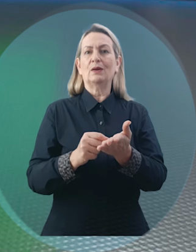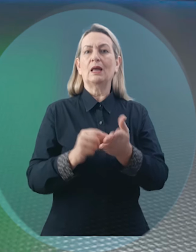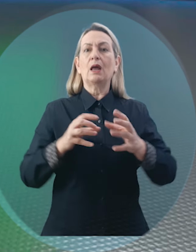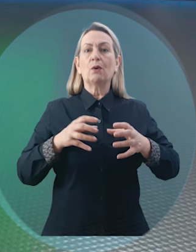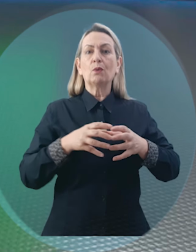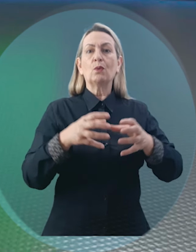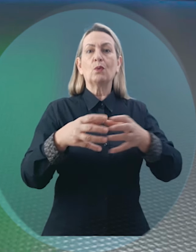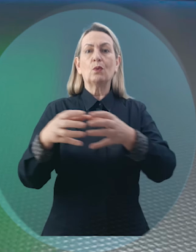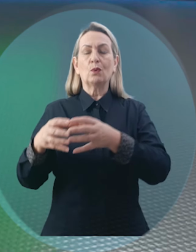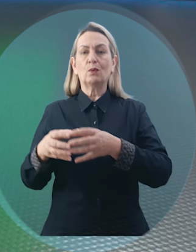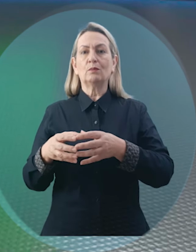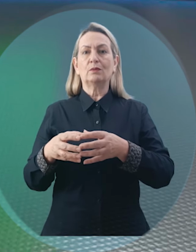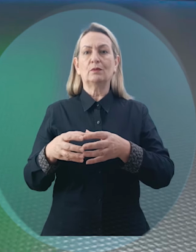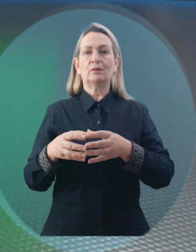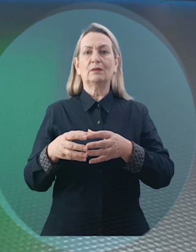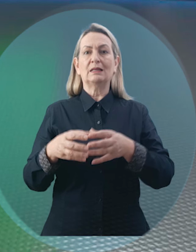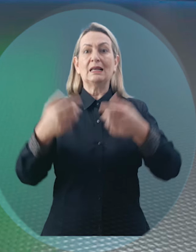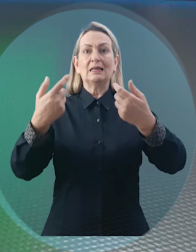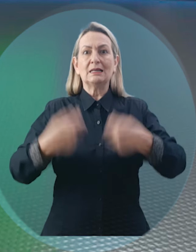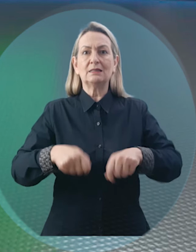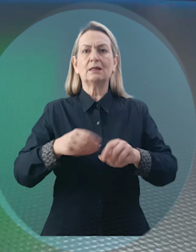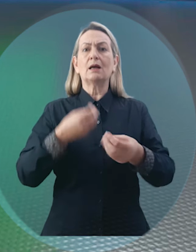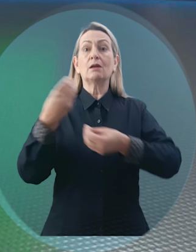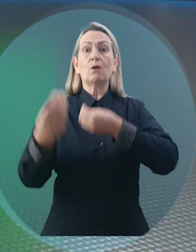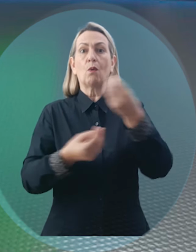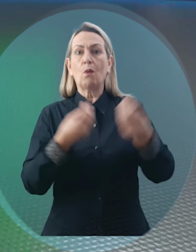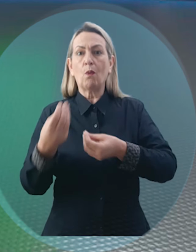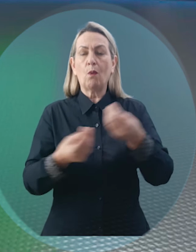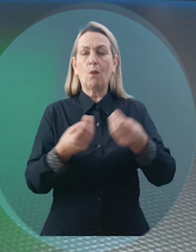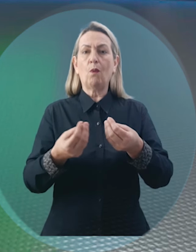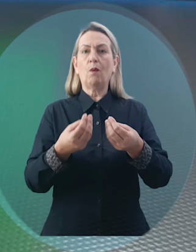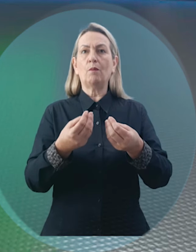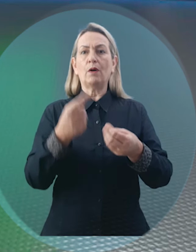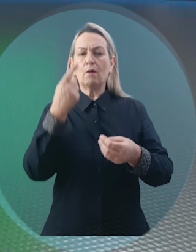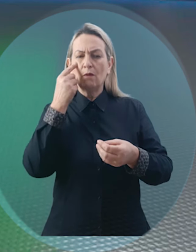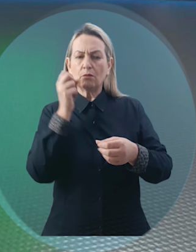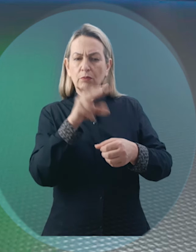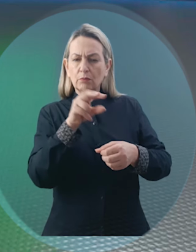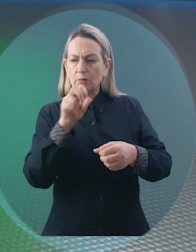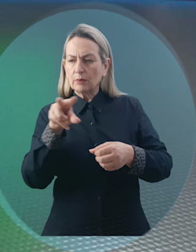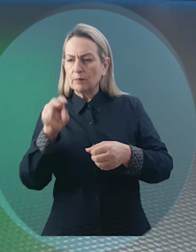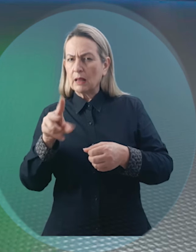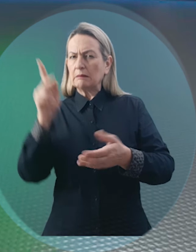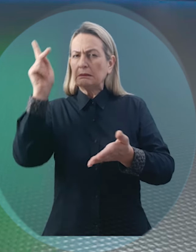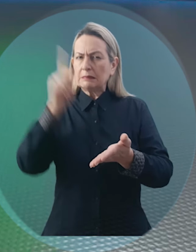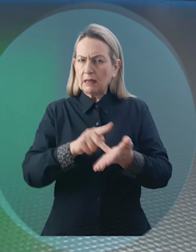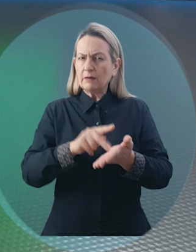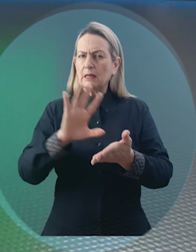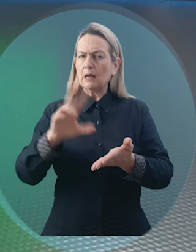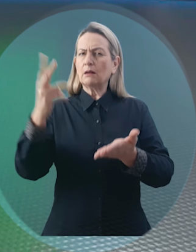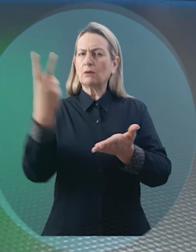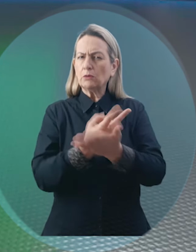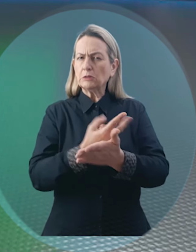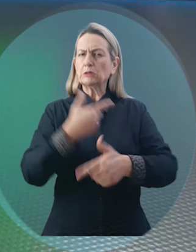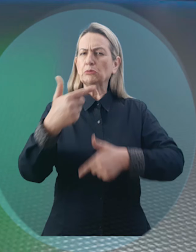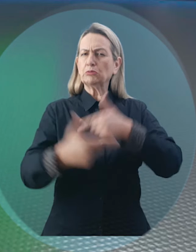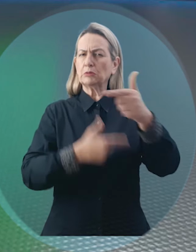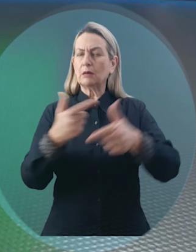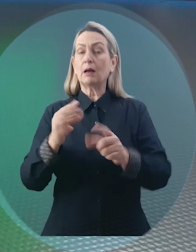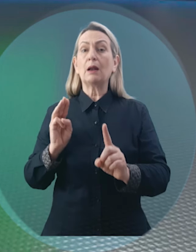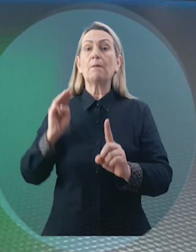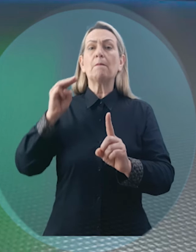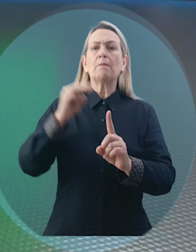definir quais são as unidades de medida isto significa de que maneira eu vou aferir se aquilo realmente foi